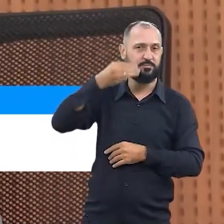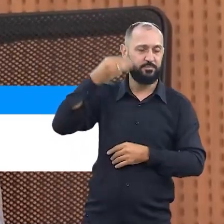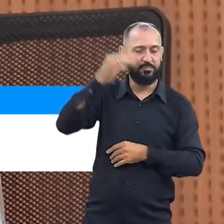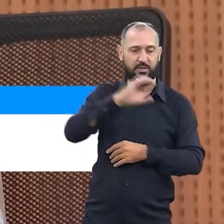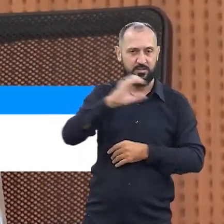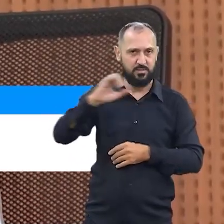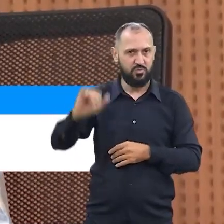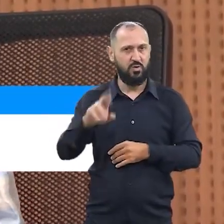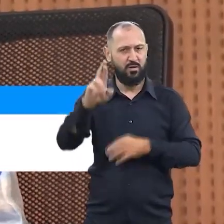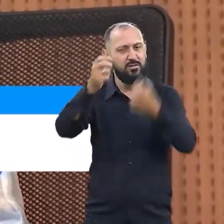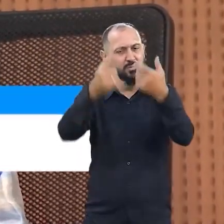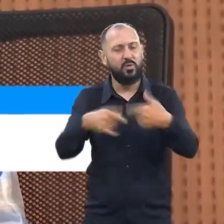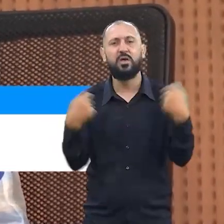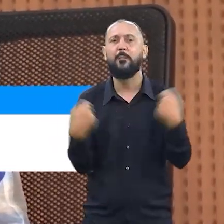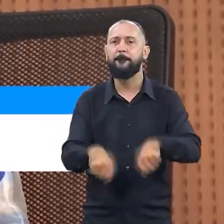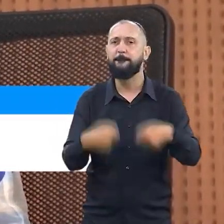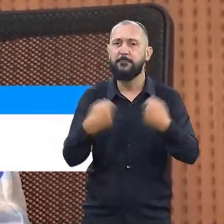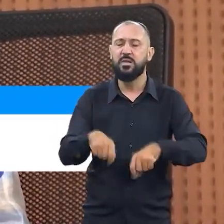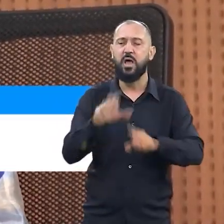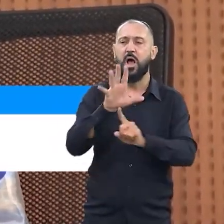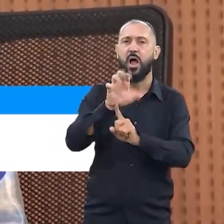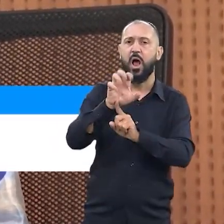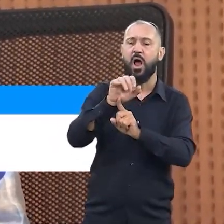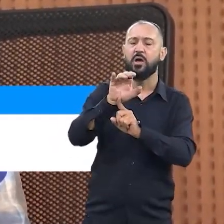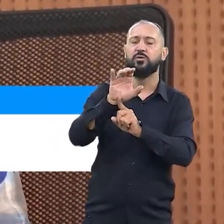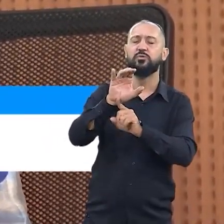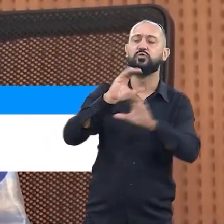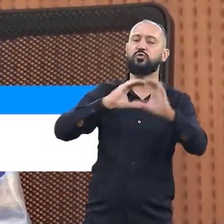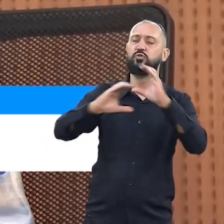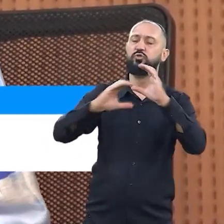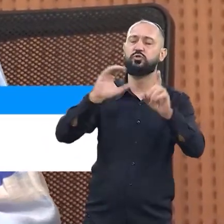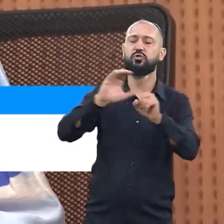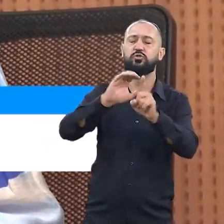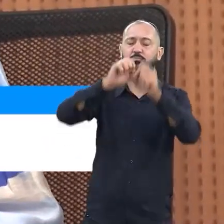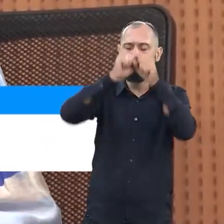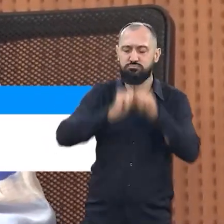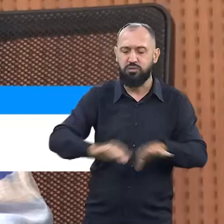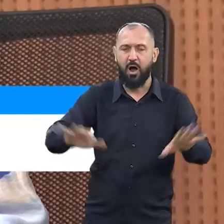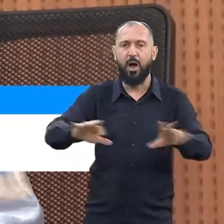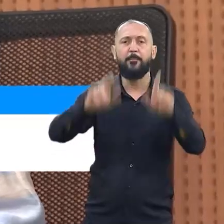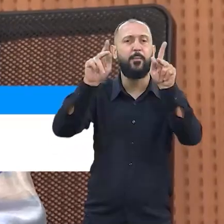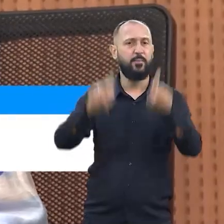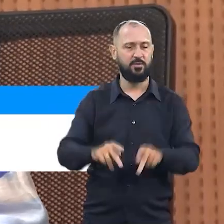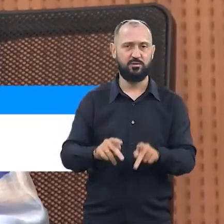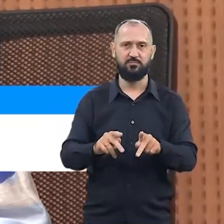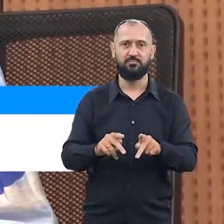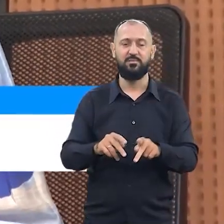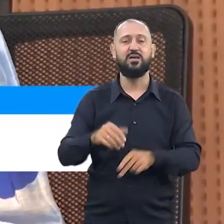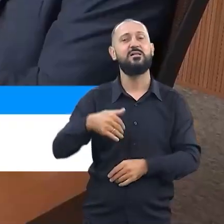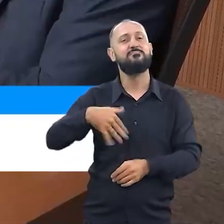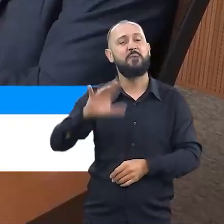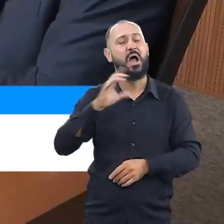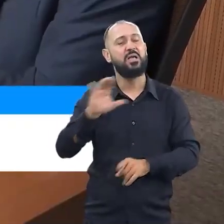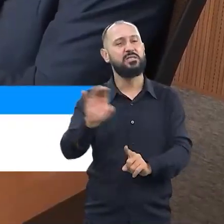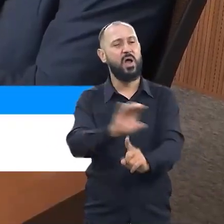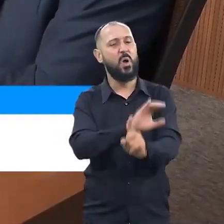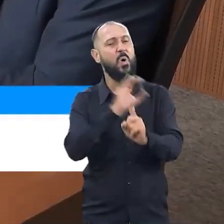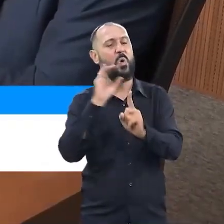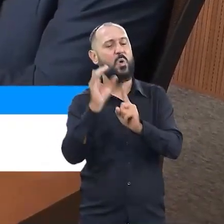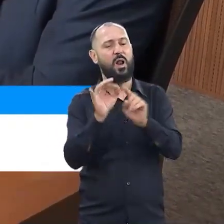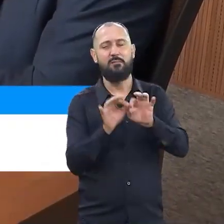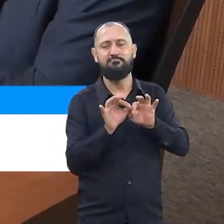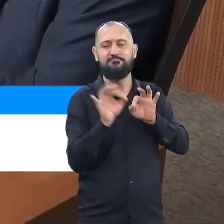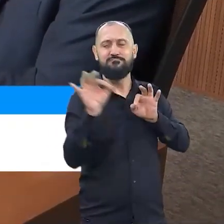CCJR, deputada Mara Caseiro, falou da necessidade de ampliar os serviços de comunicação a toda a população,